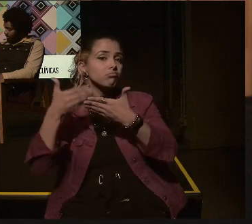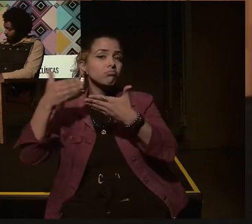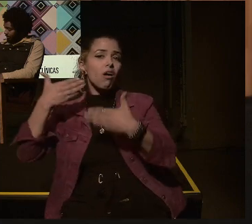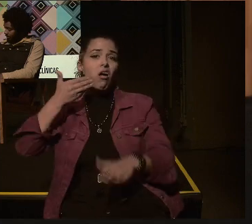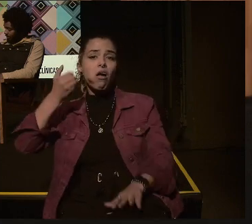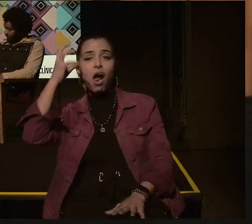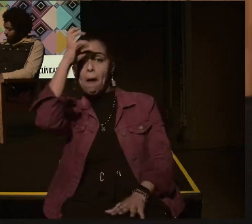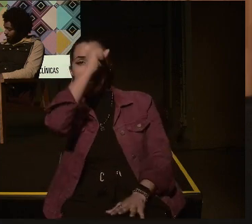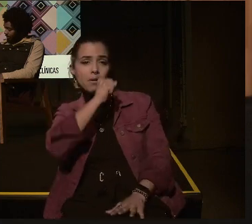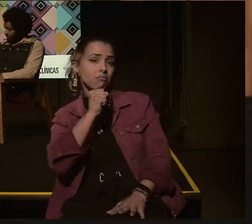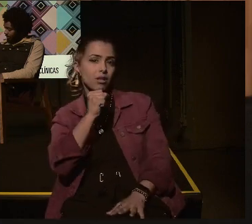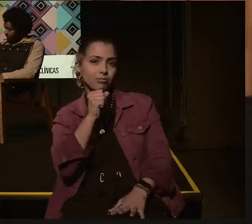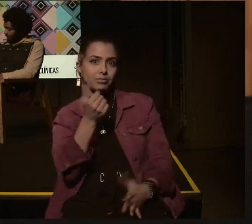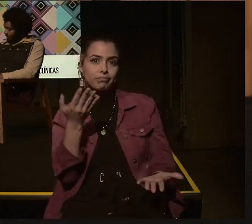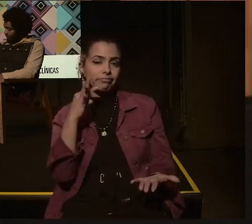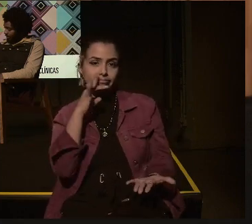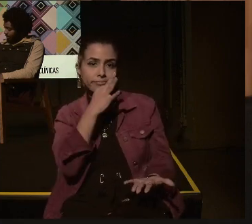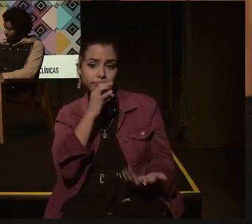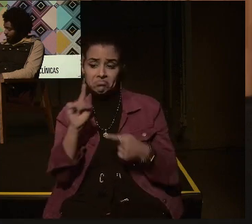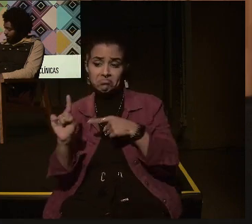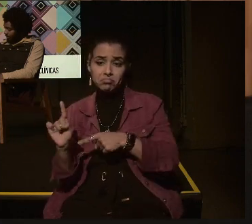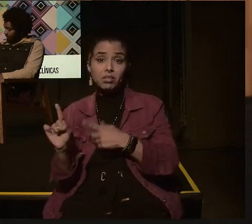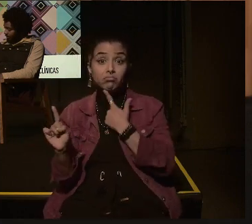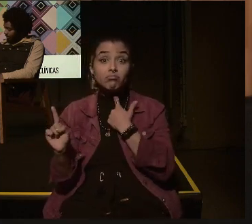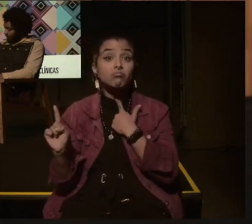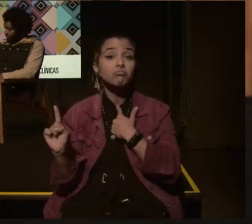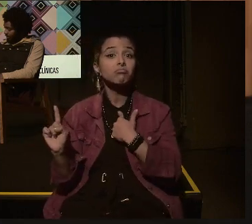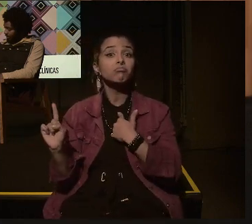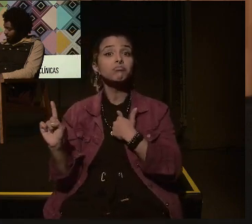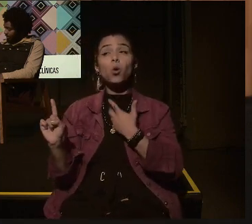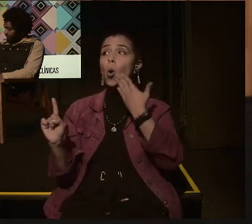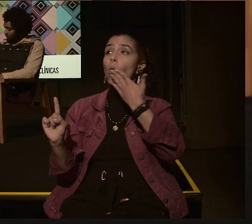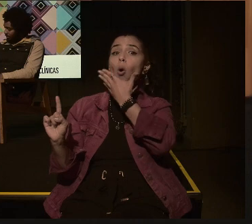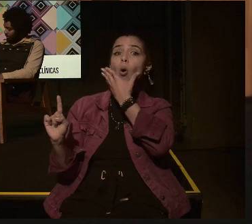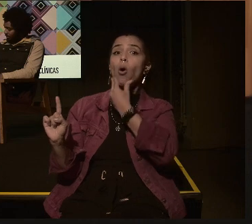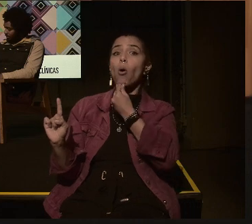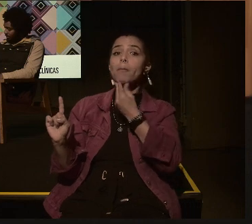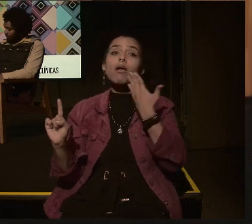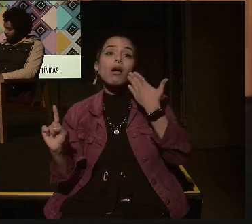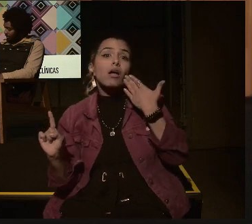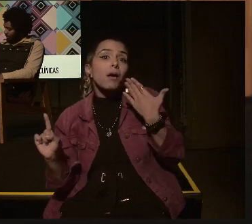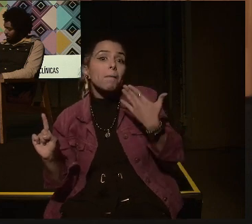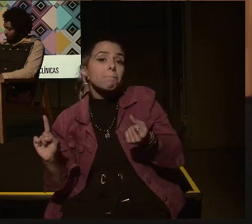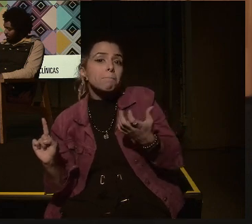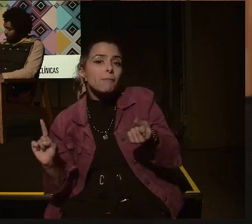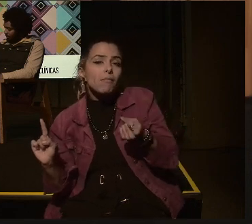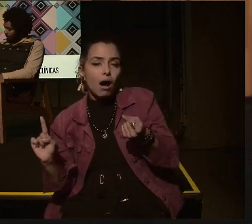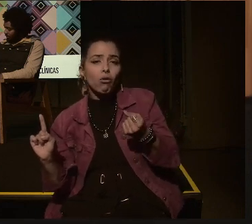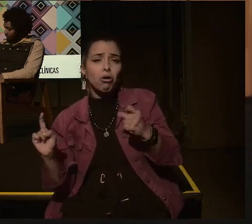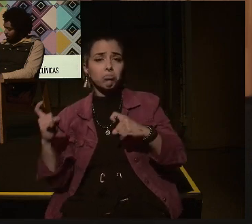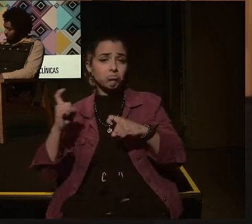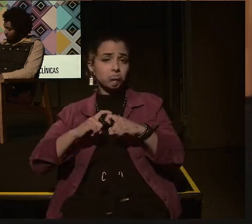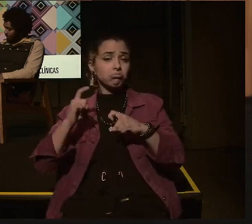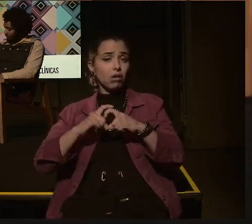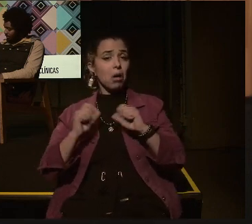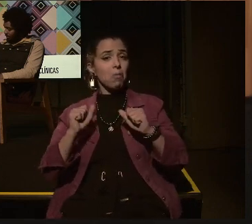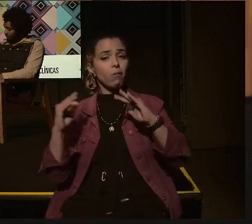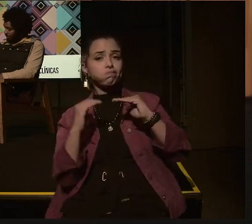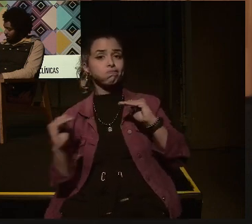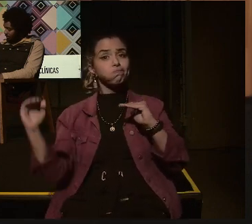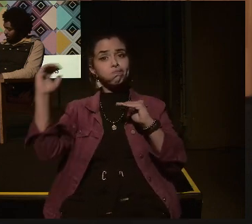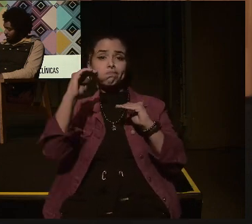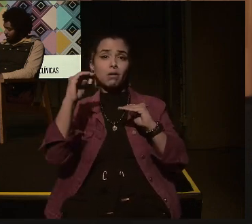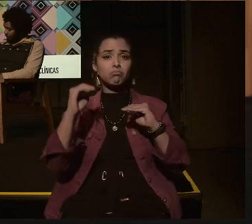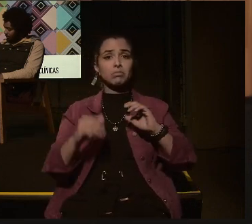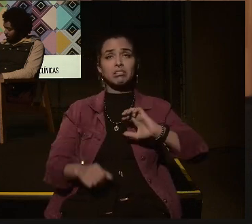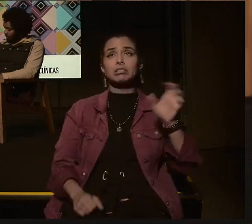algo que ele desejava. O homem branco médico e que podia ser super progressista, super de